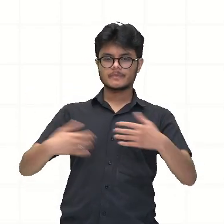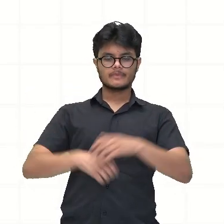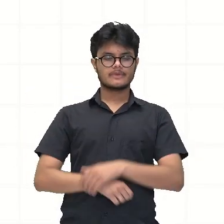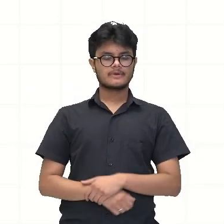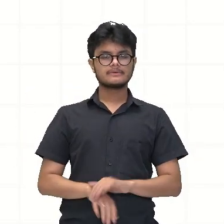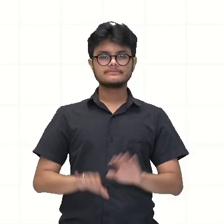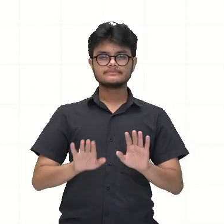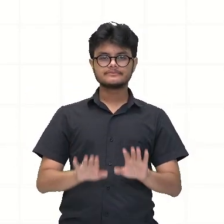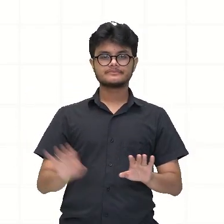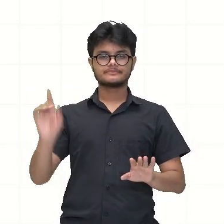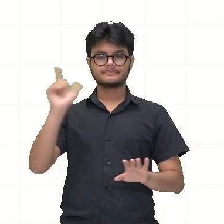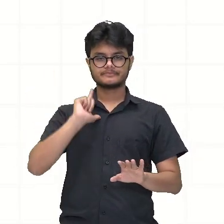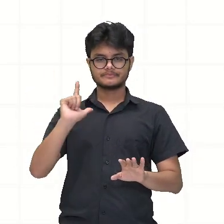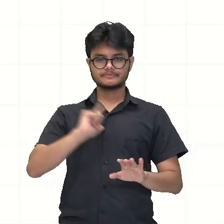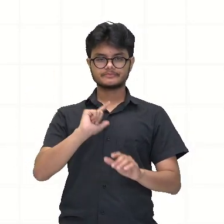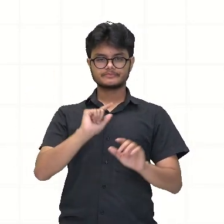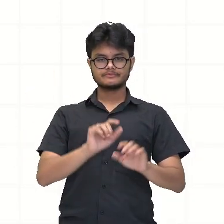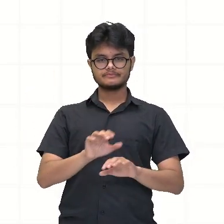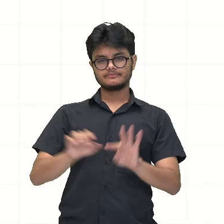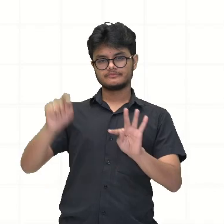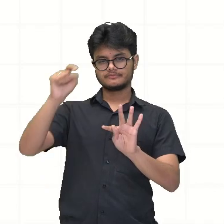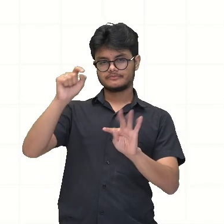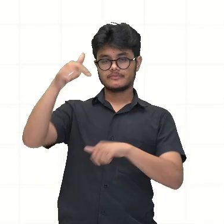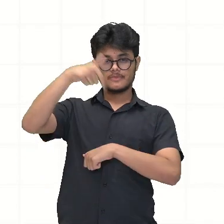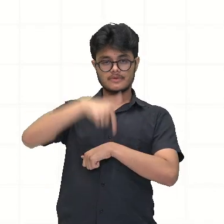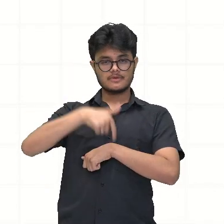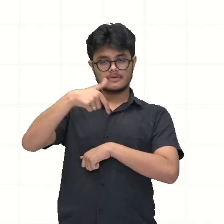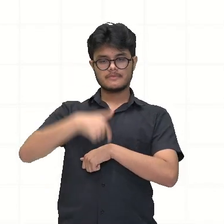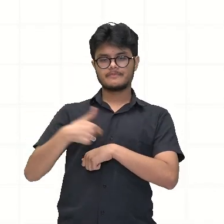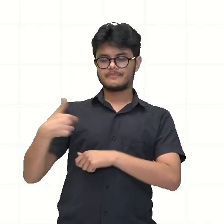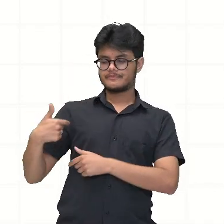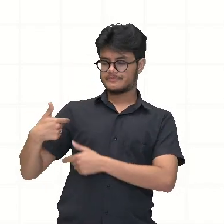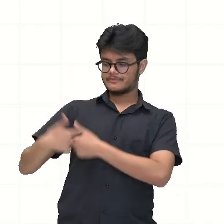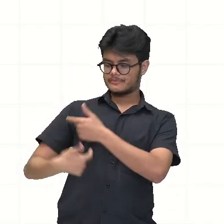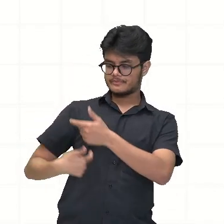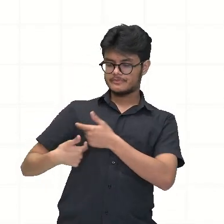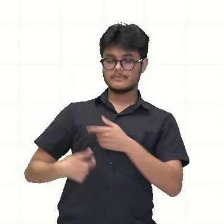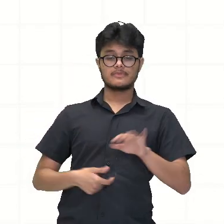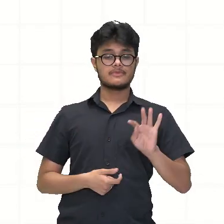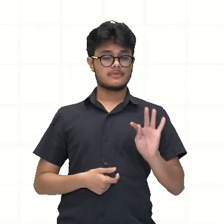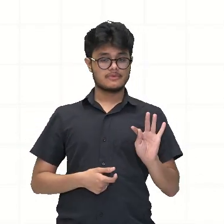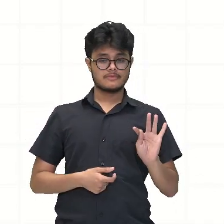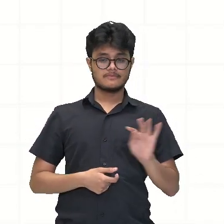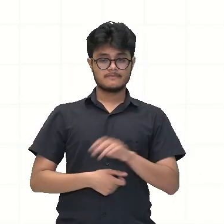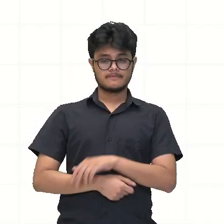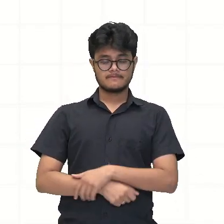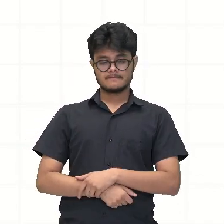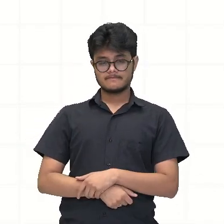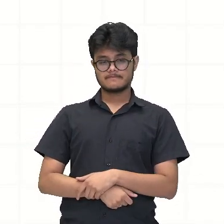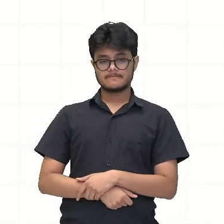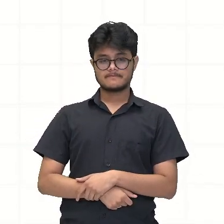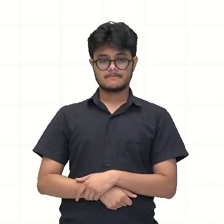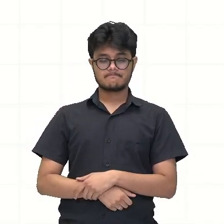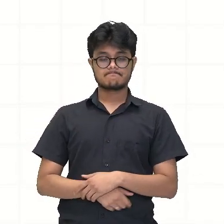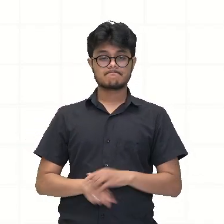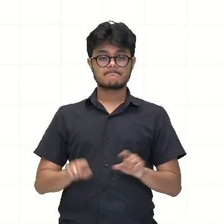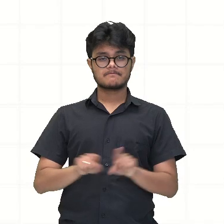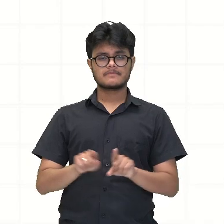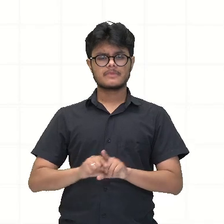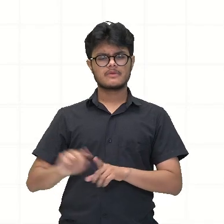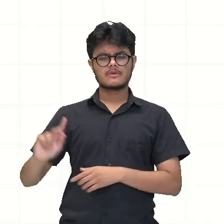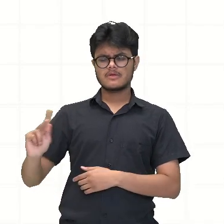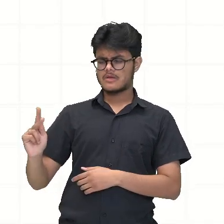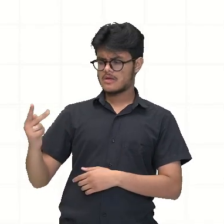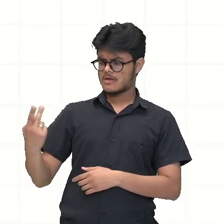está falando de horas trabalhadas, né, horas extras, a gente colocou um T minúsculo aqui, né? Mas poderia também ser um H, né,